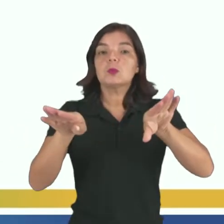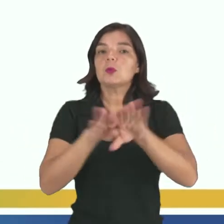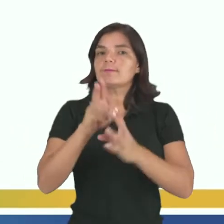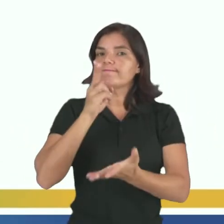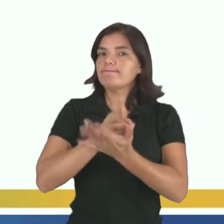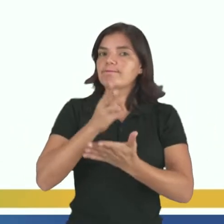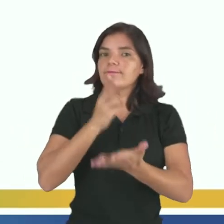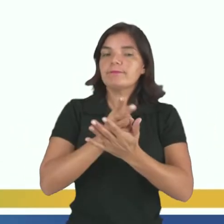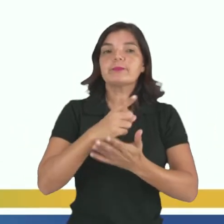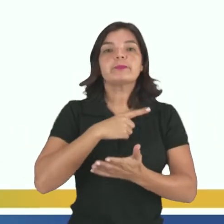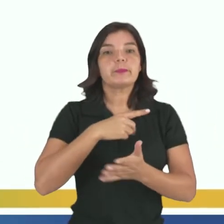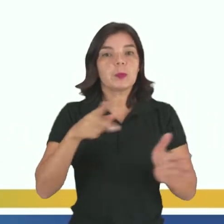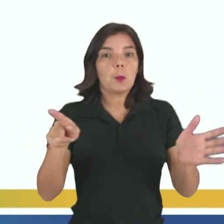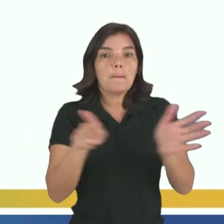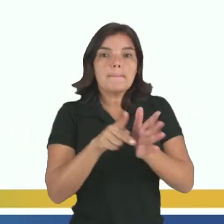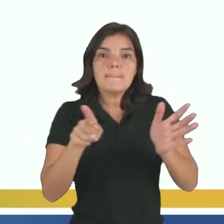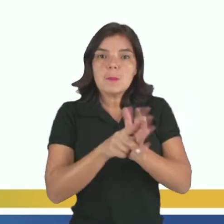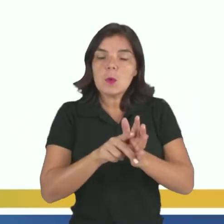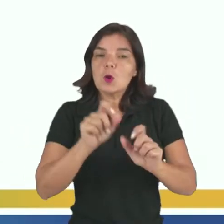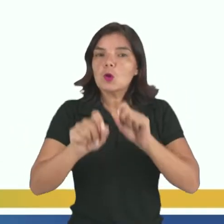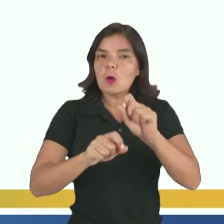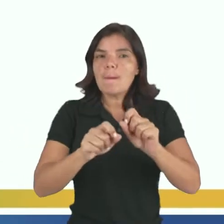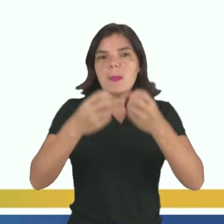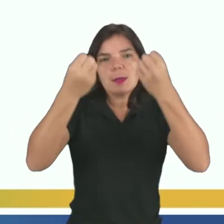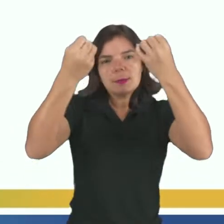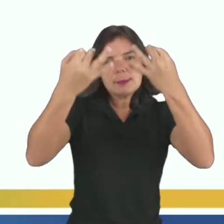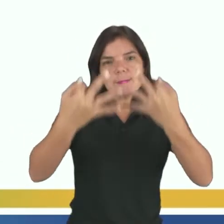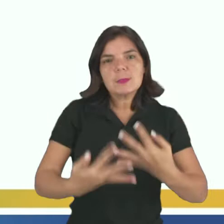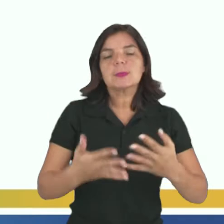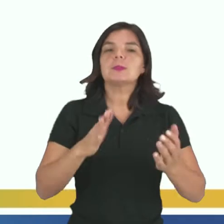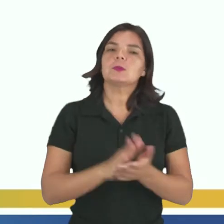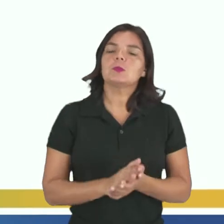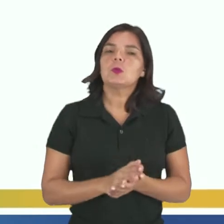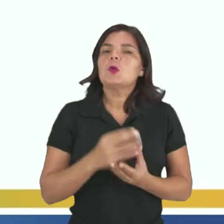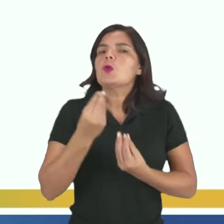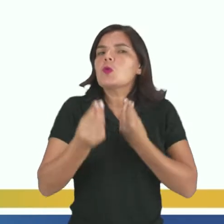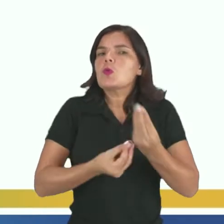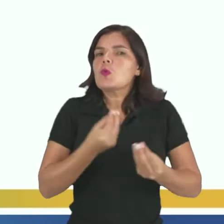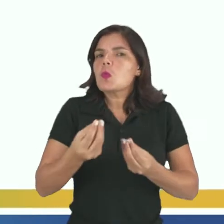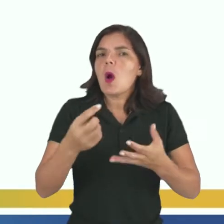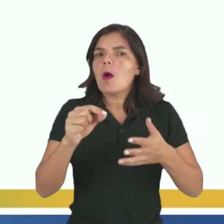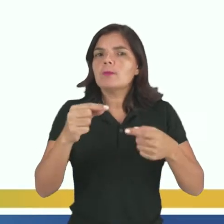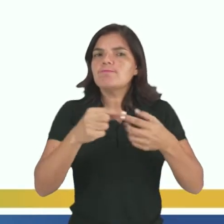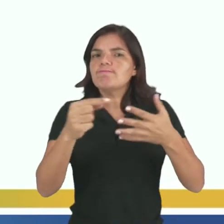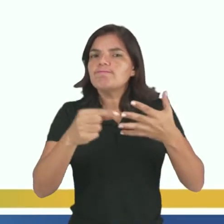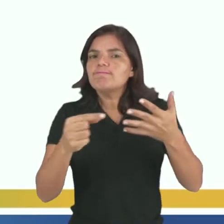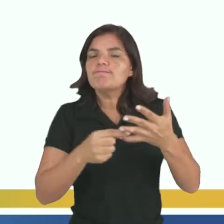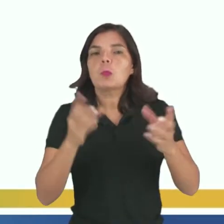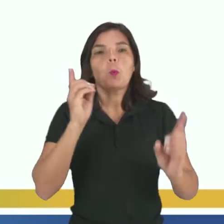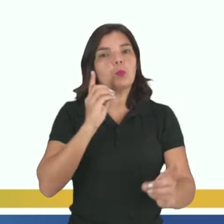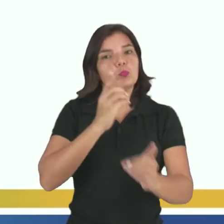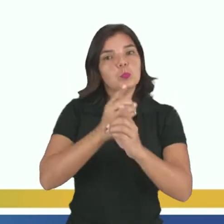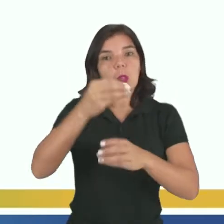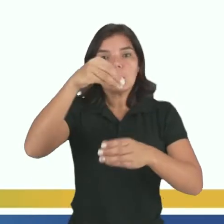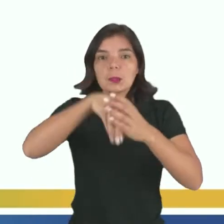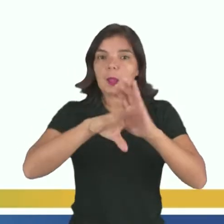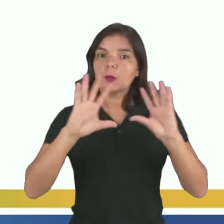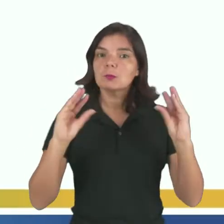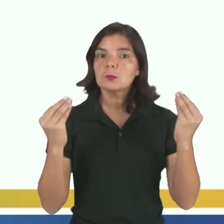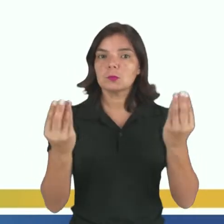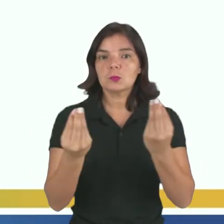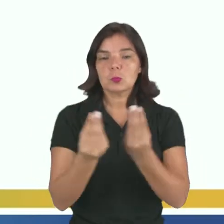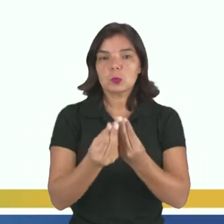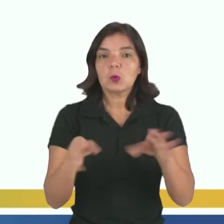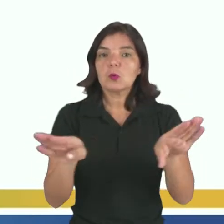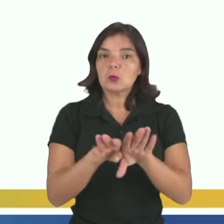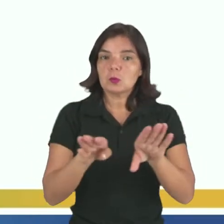e que possuem propriedades físicas bem definidas. E que propriedades seriam essas que eu posso encontrar dentro das substâncias? Eu